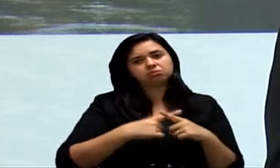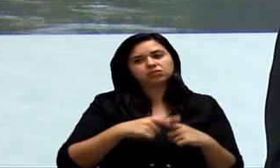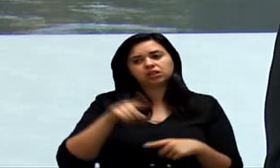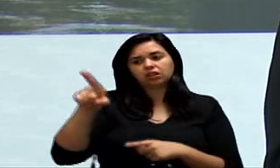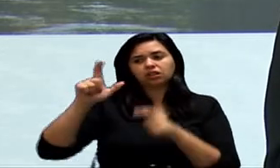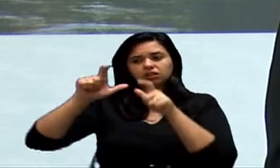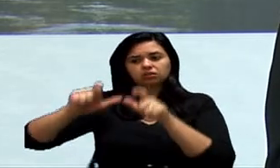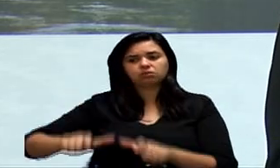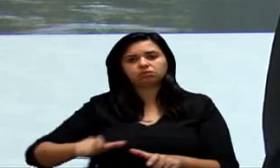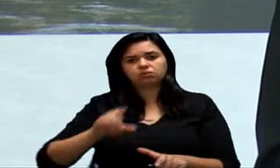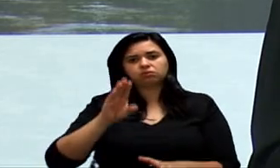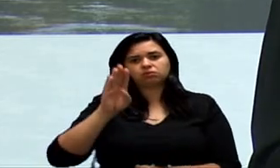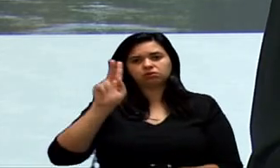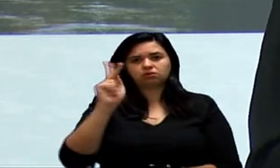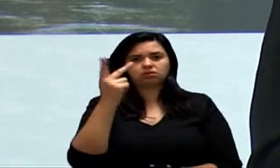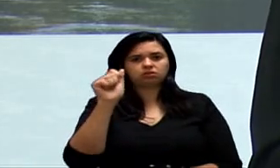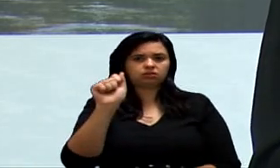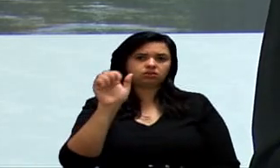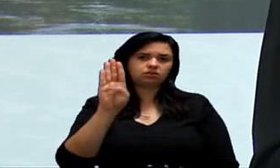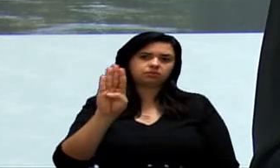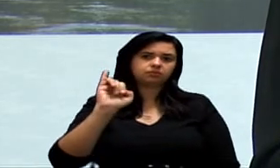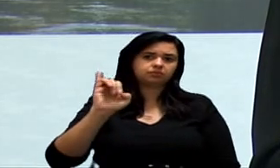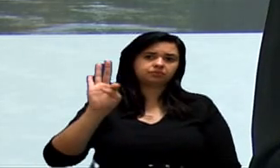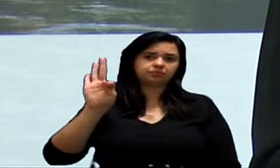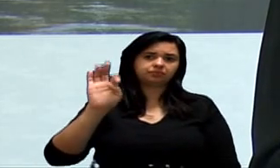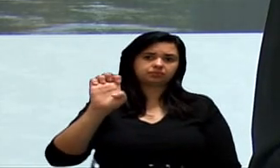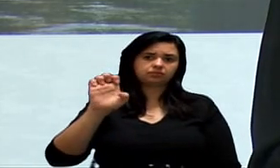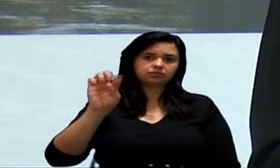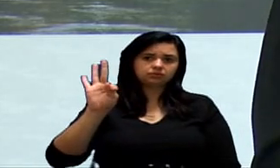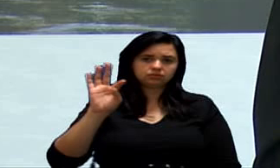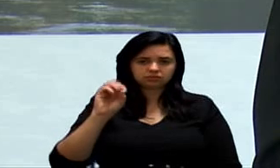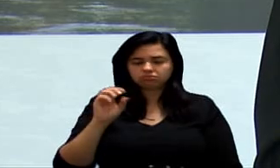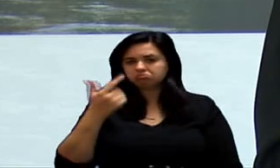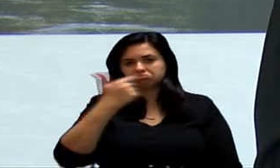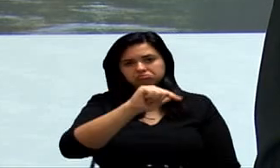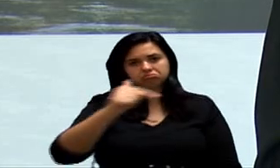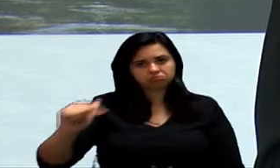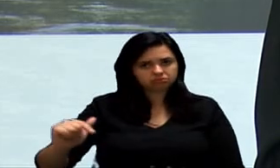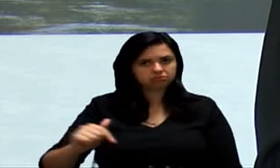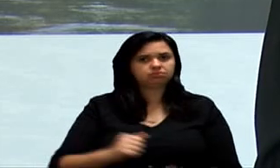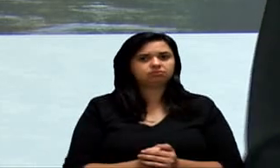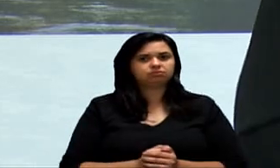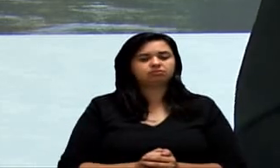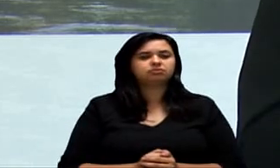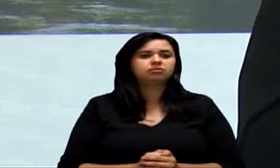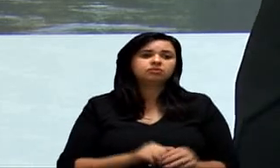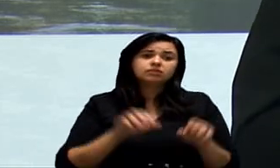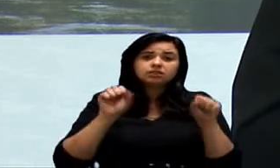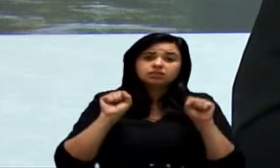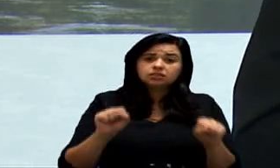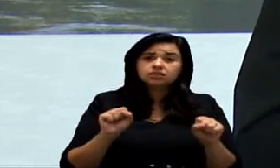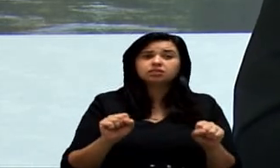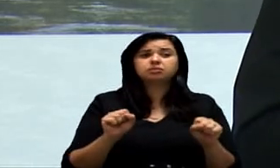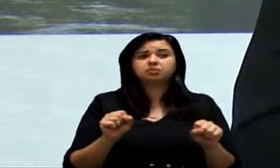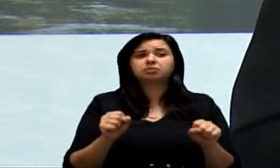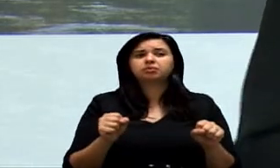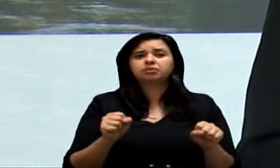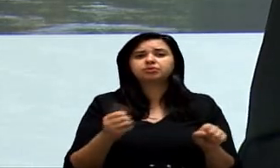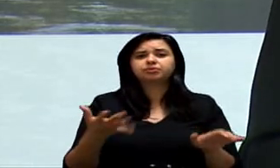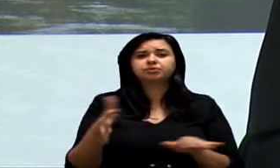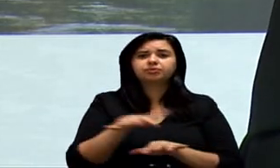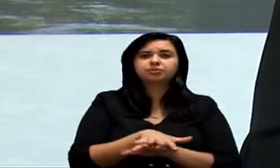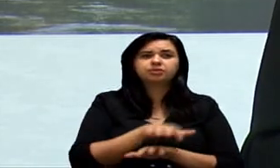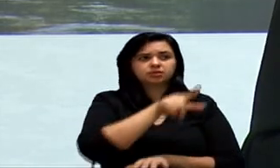requerimento se existe a possibilidade da inclusão. Em caso de positivo, para quando